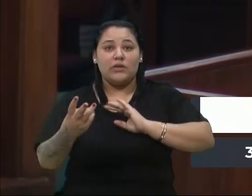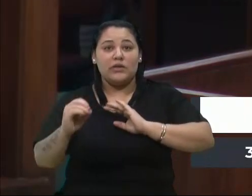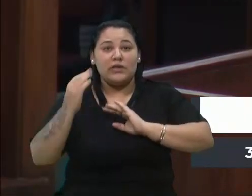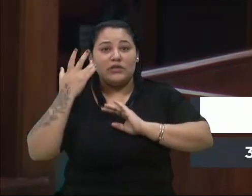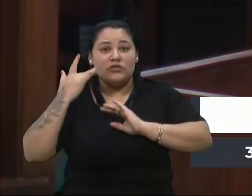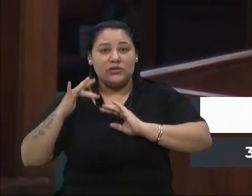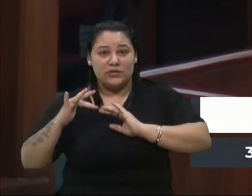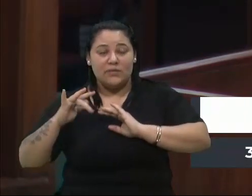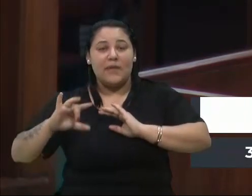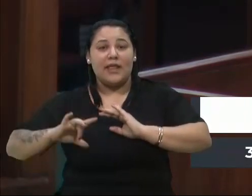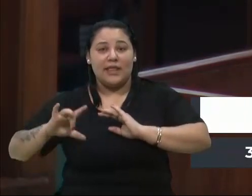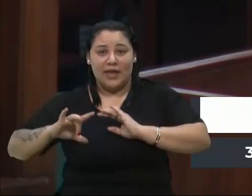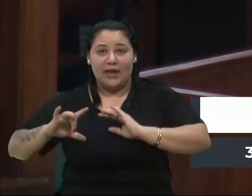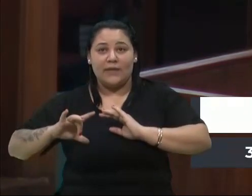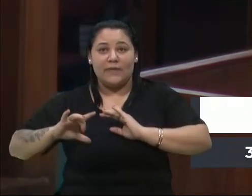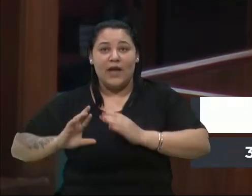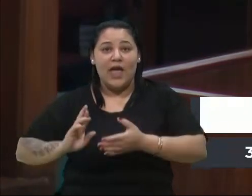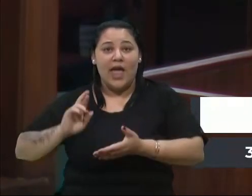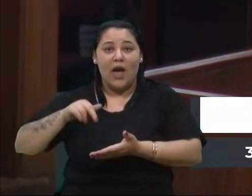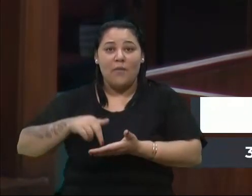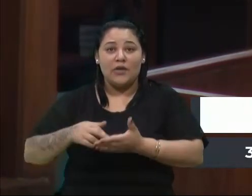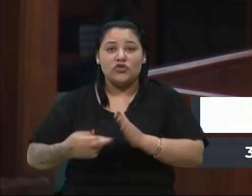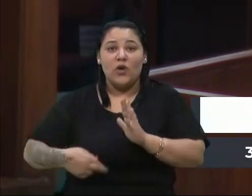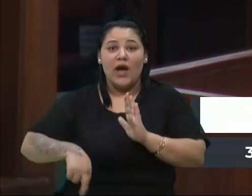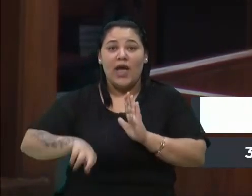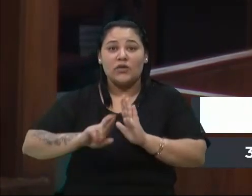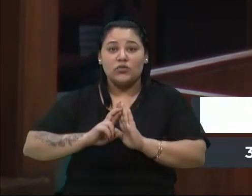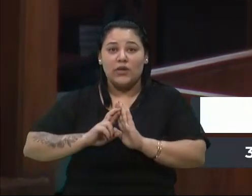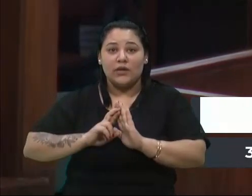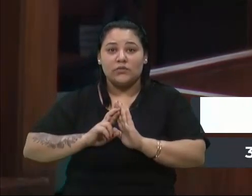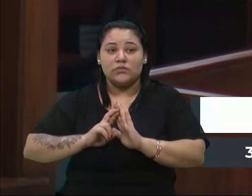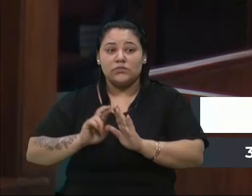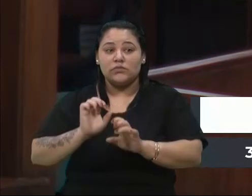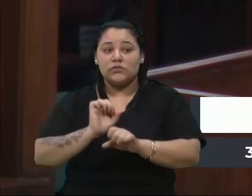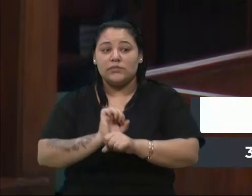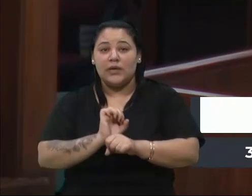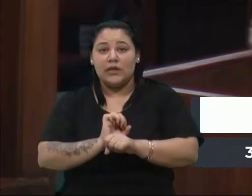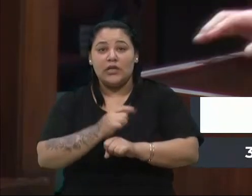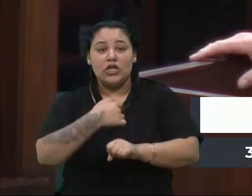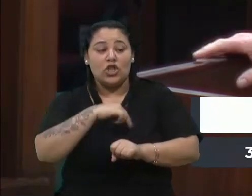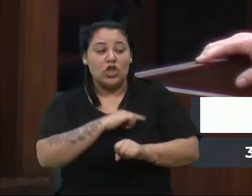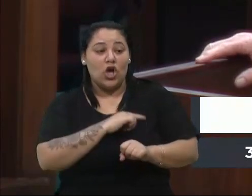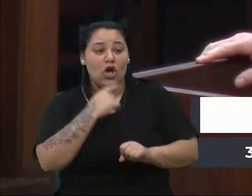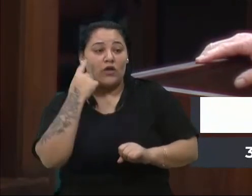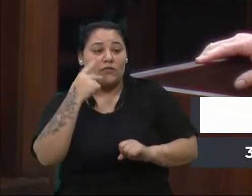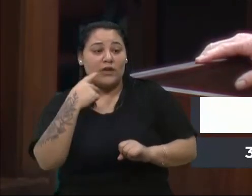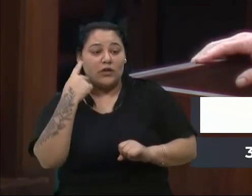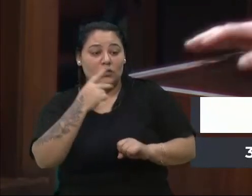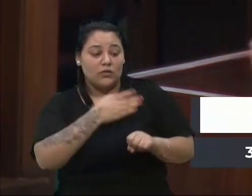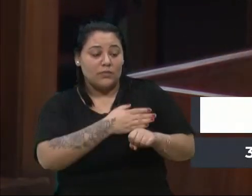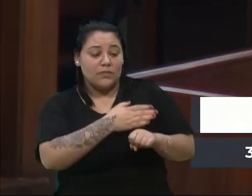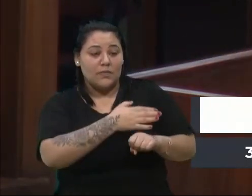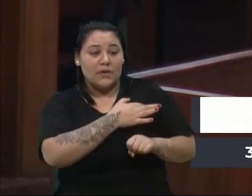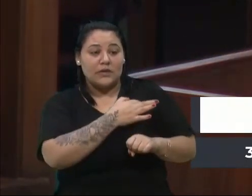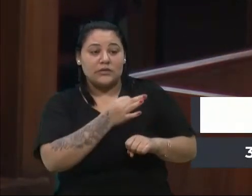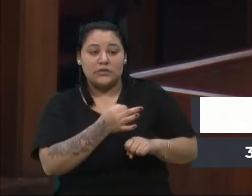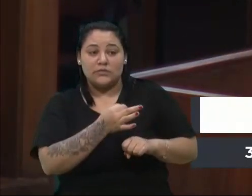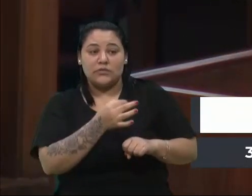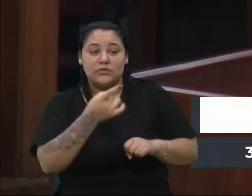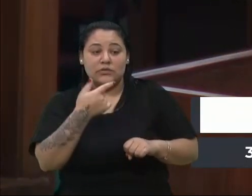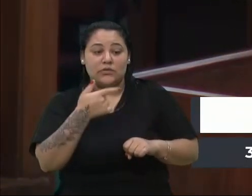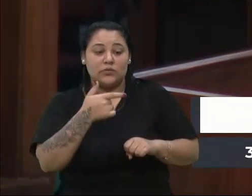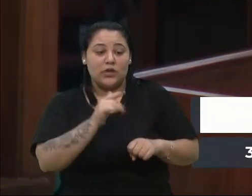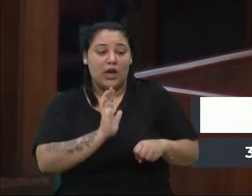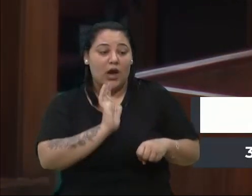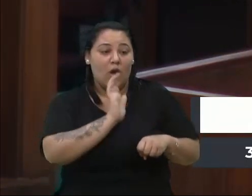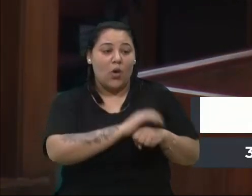que ela tenha realmente o resultado esperado. E que nós, vereadores e nós, membros da CPI, não sejamos culpados, ou